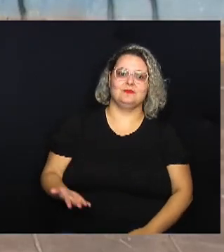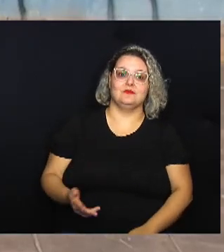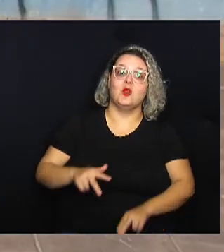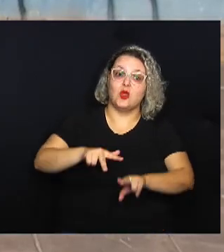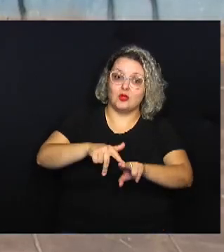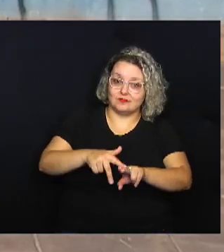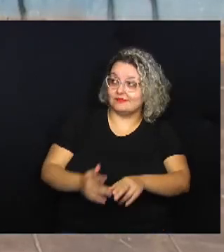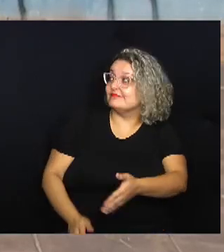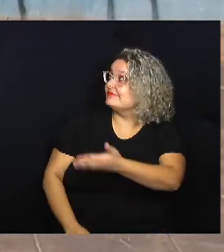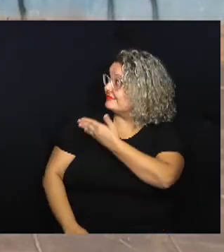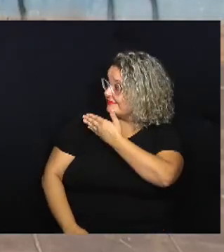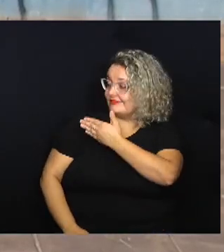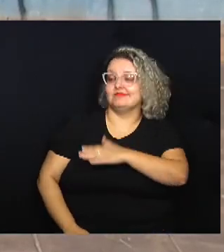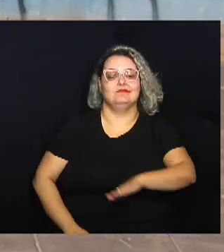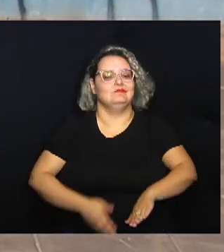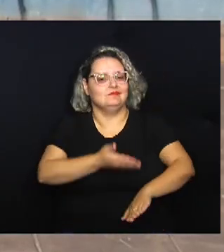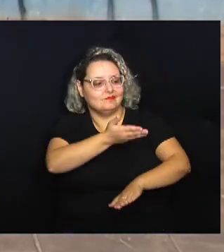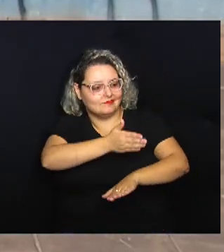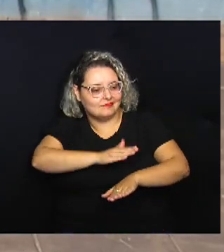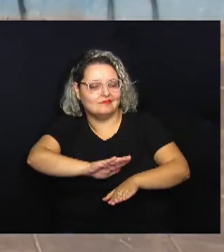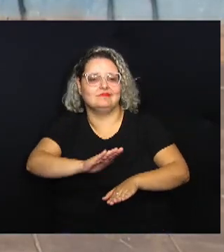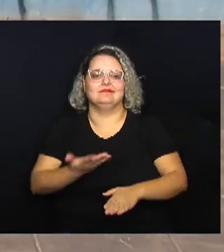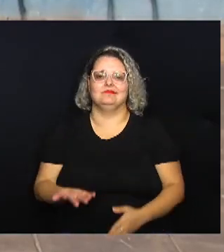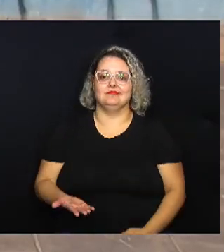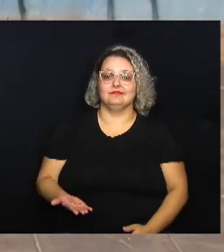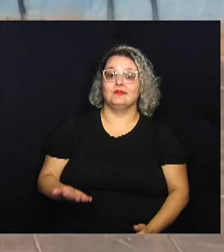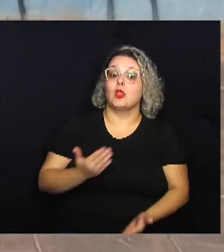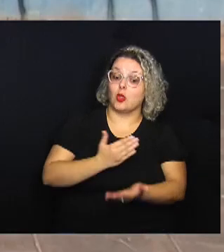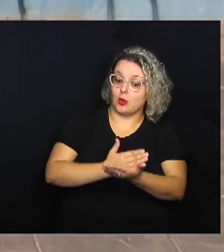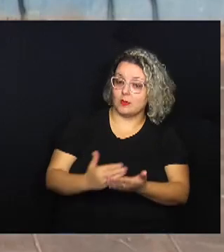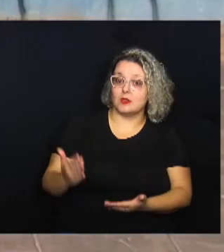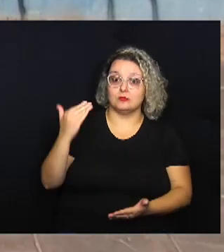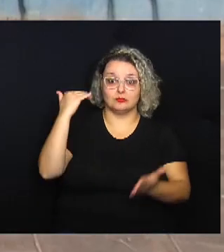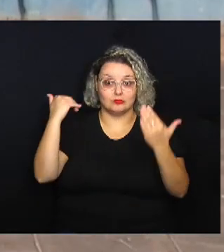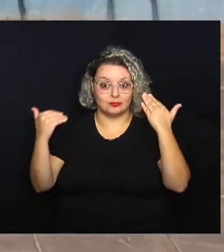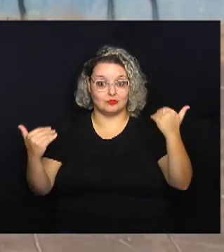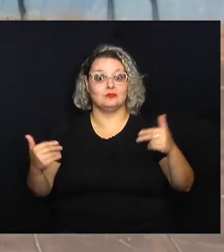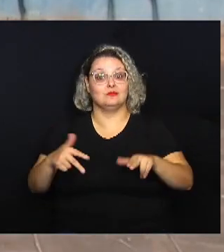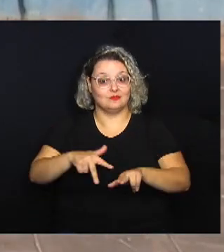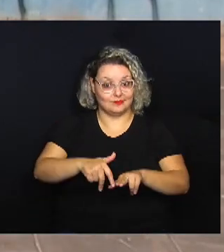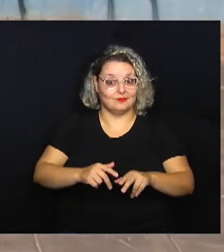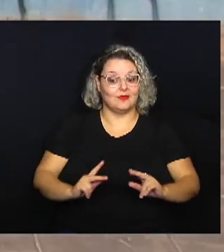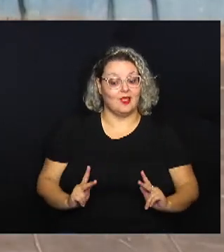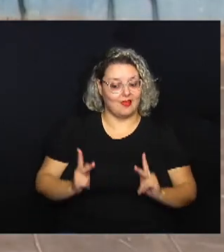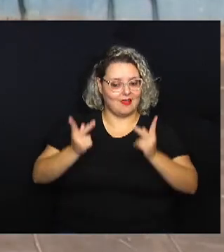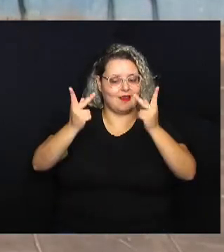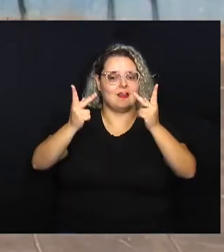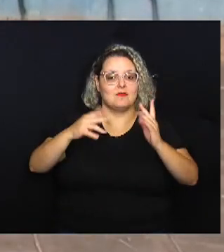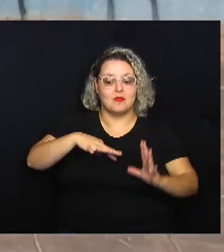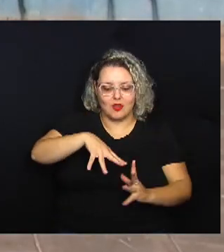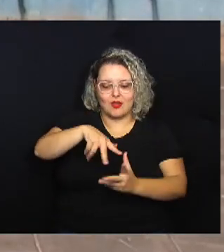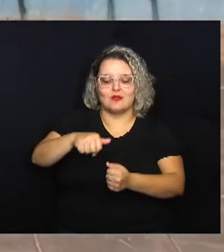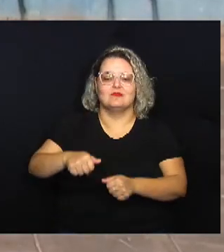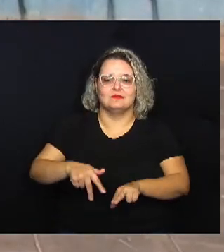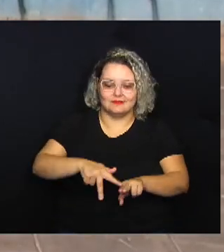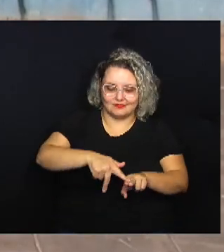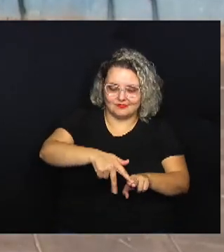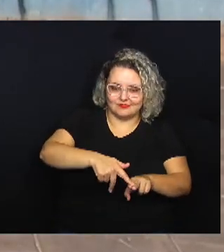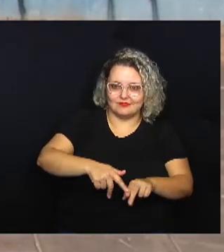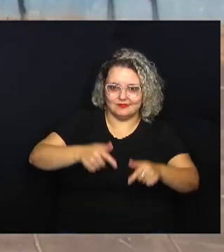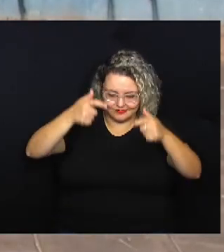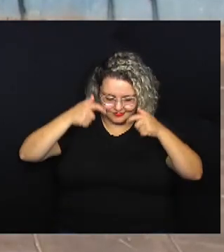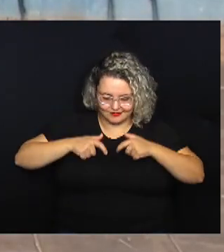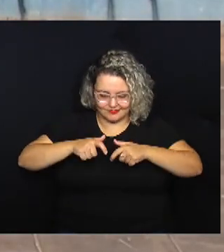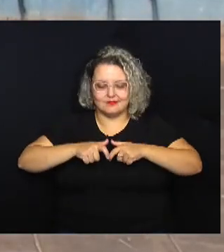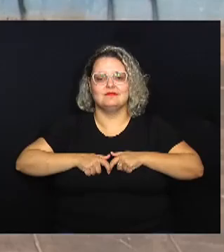Leal começou uma trajetória de sucesso na modalidade hoje a campeã mundial de skate e medalhista Olímpica